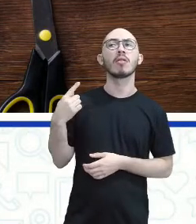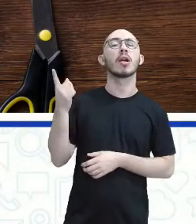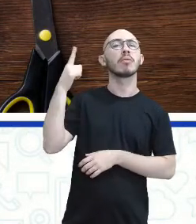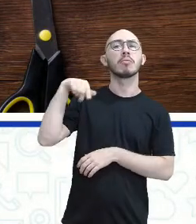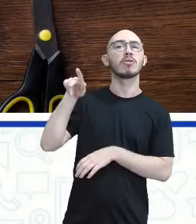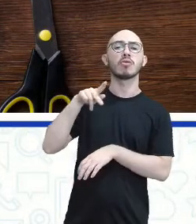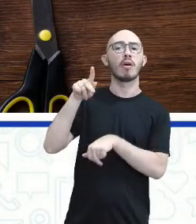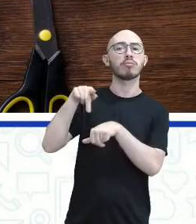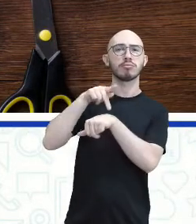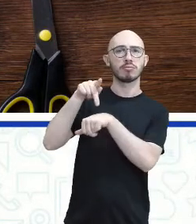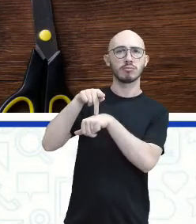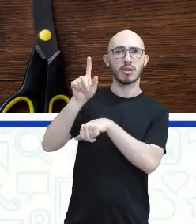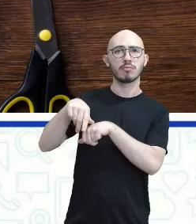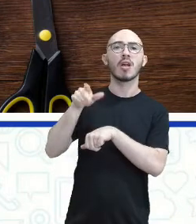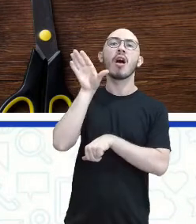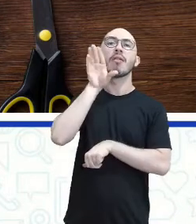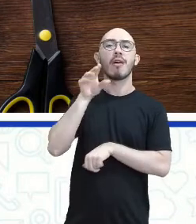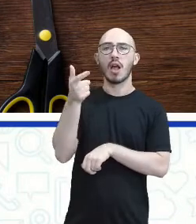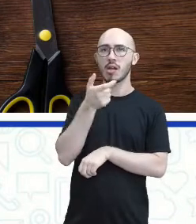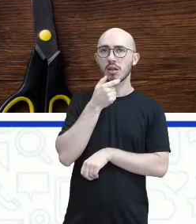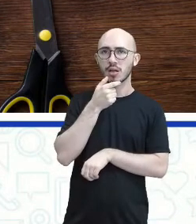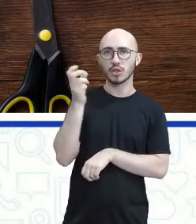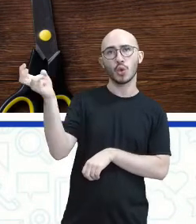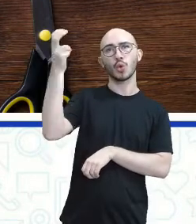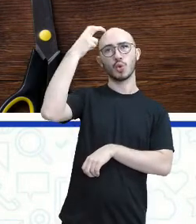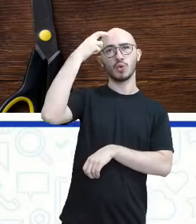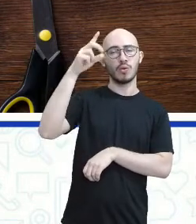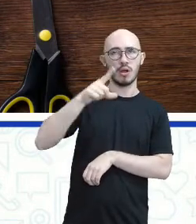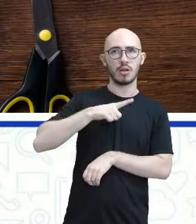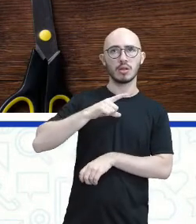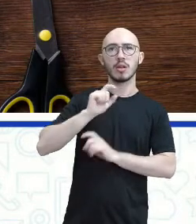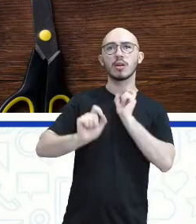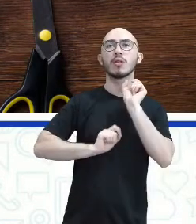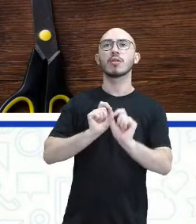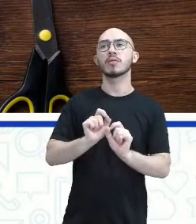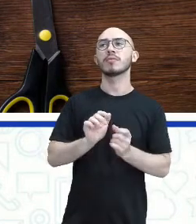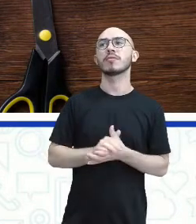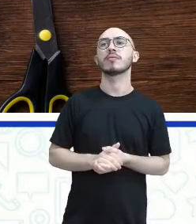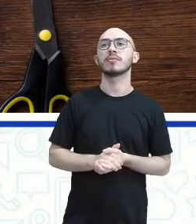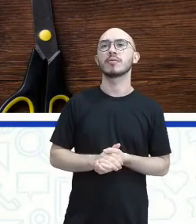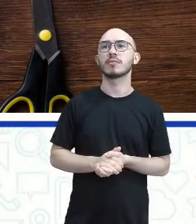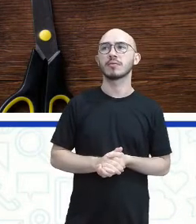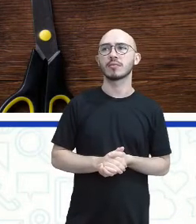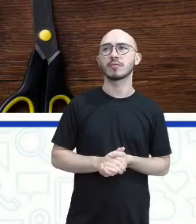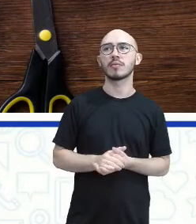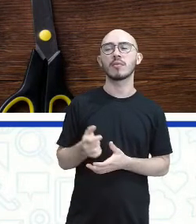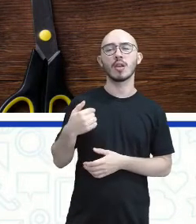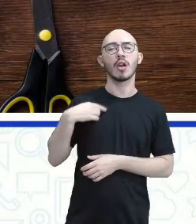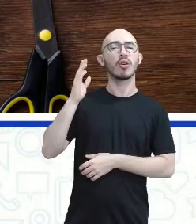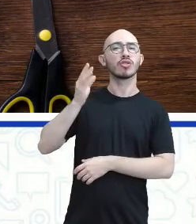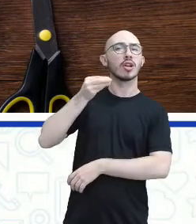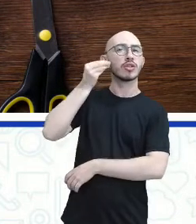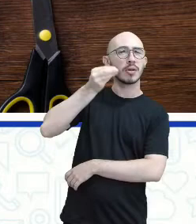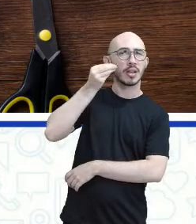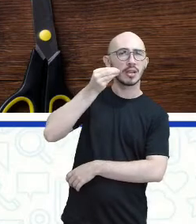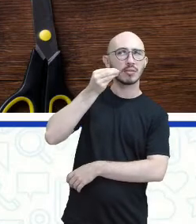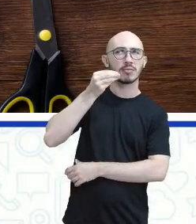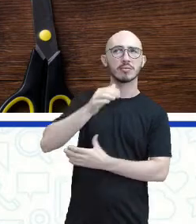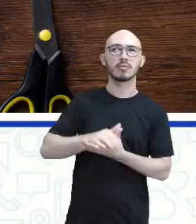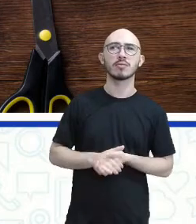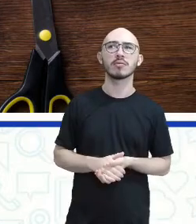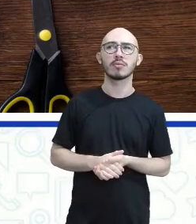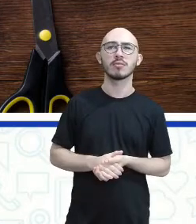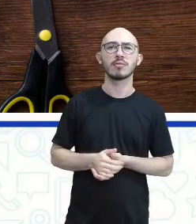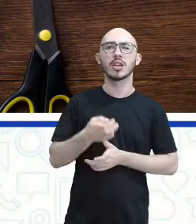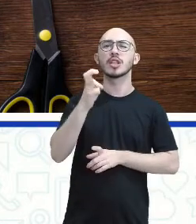que fala inglês, eles têm uma cultura de montar, eu passei por isso há 11 meses, acho